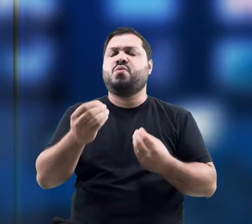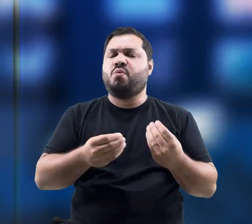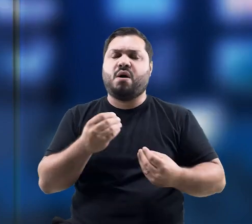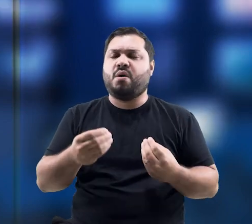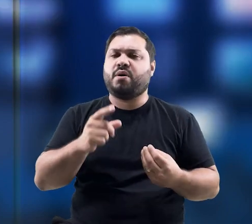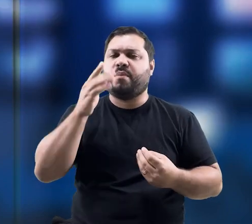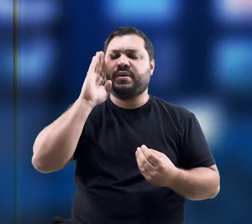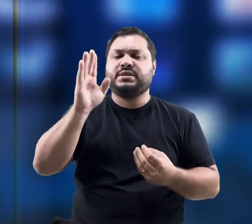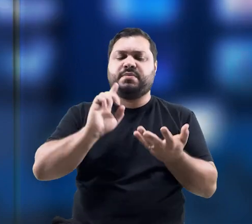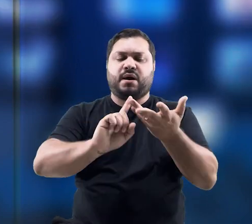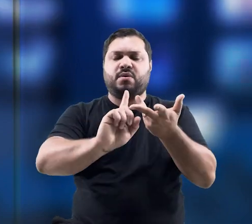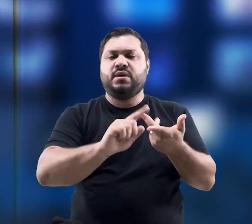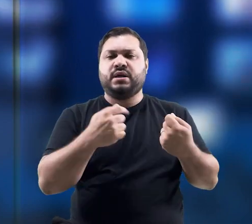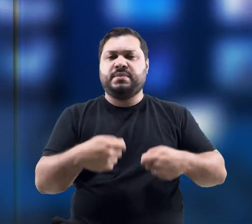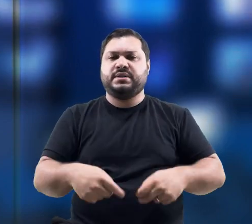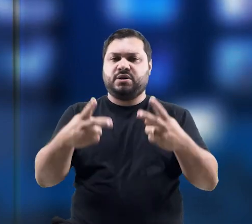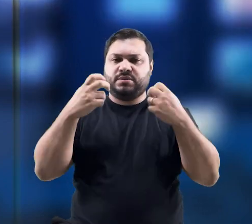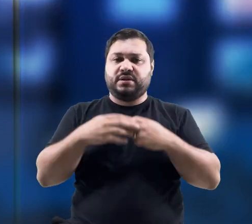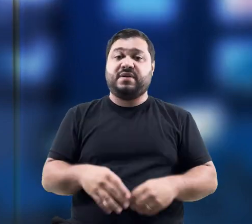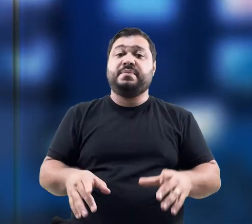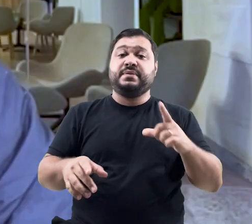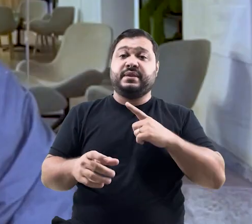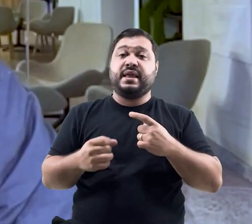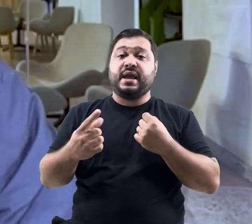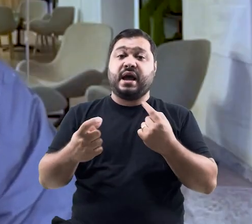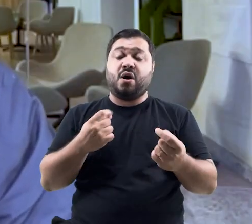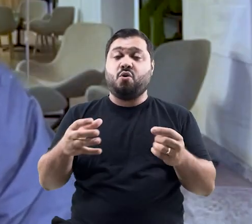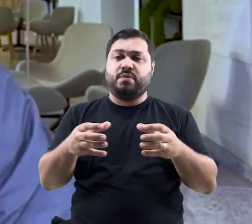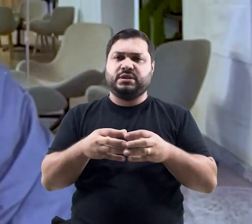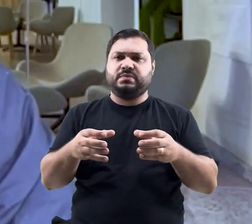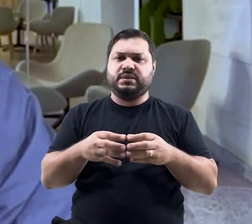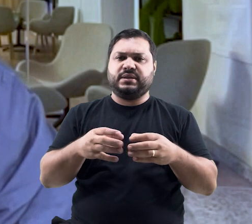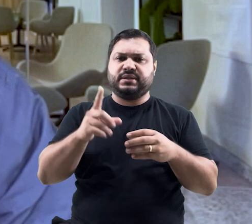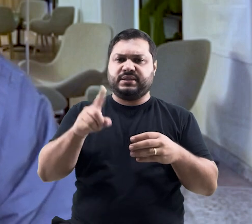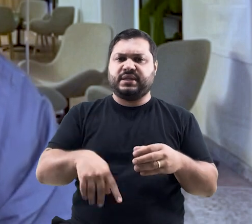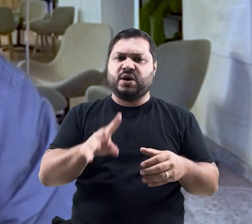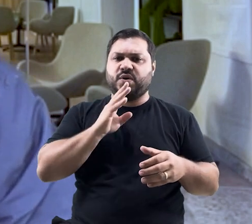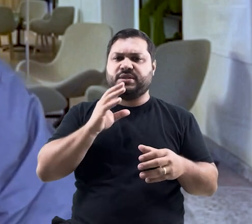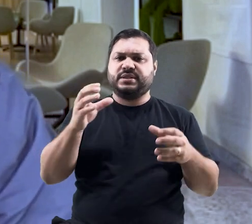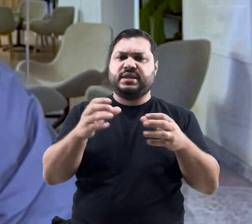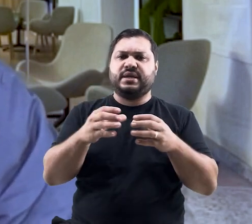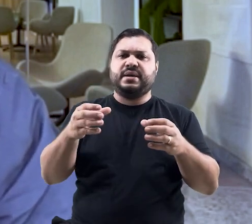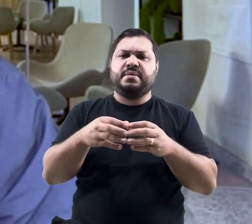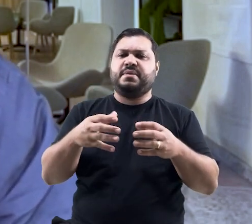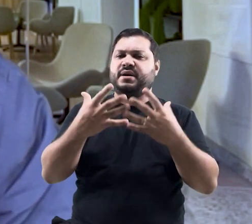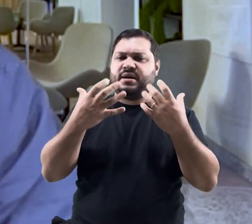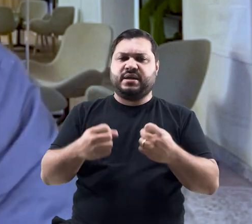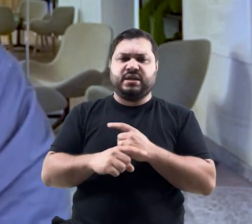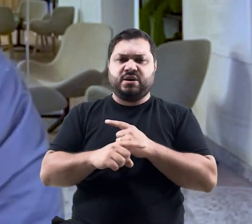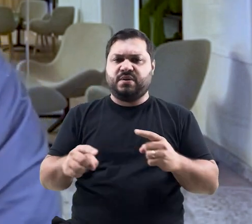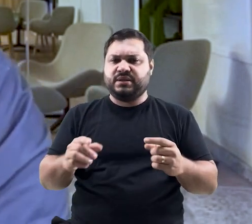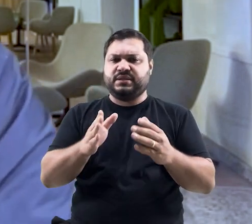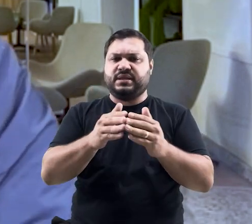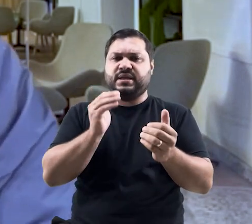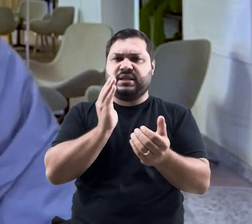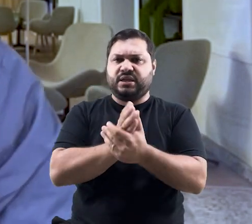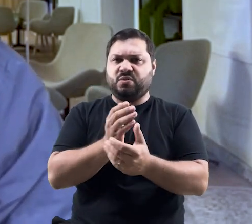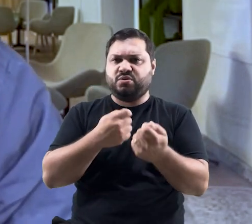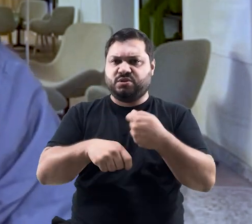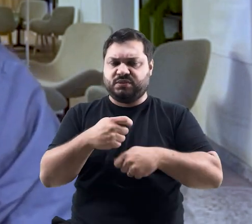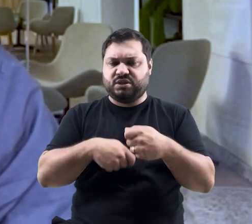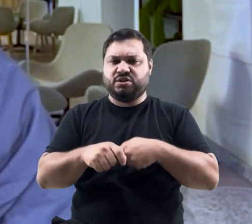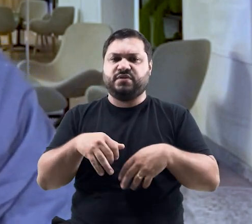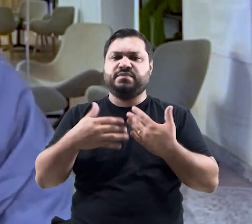principais aspectos que os candidatos precisam observar? Existem algumas bancas que são conhecidas como bancas que não aceitam muitos